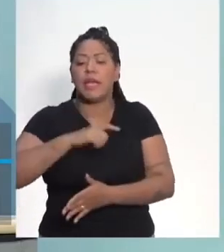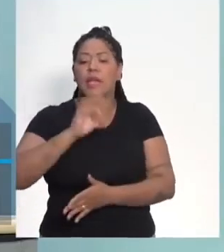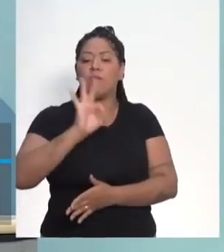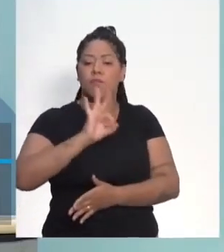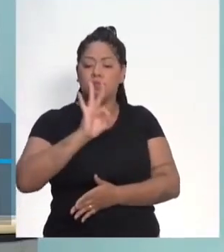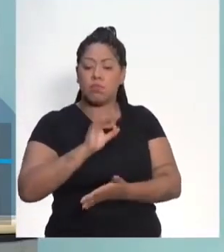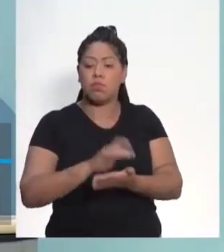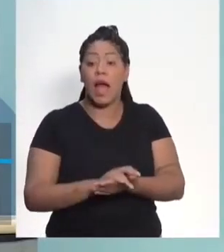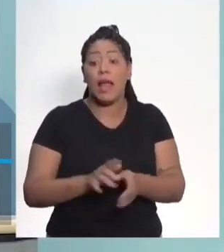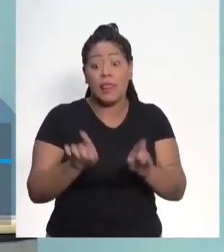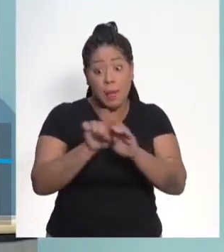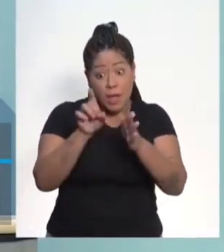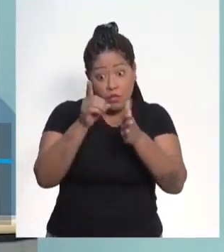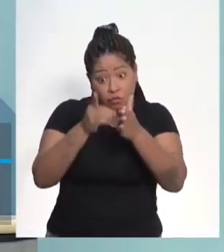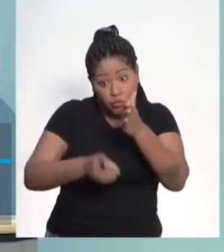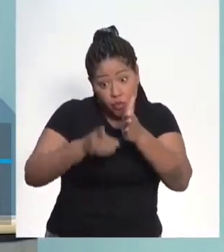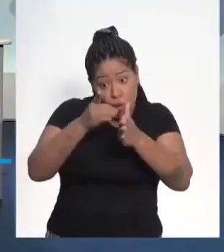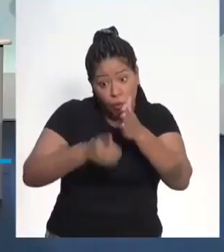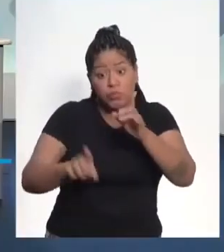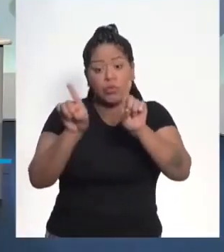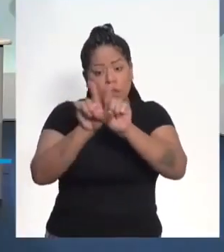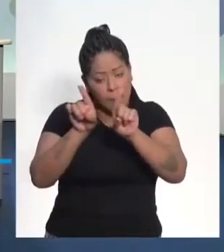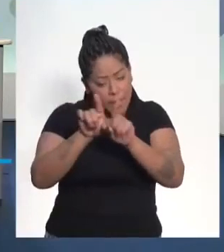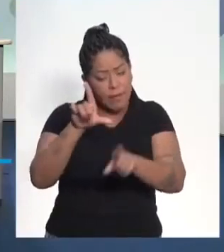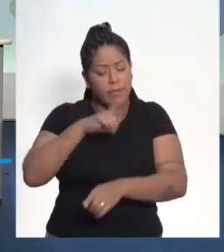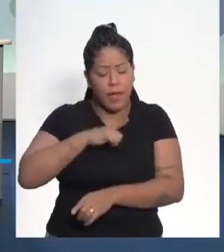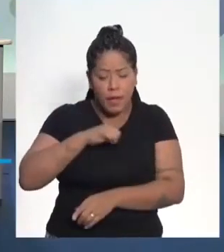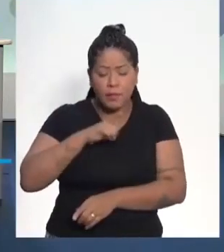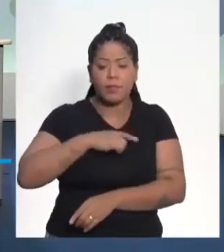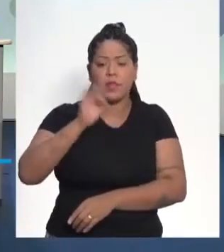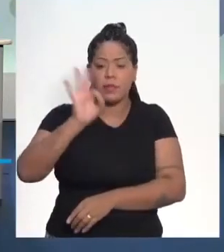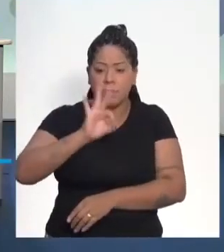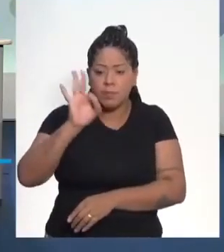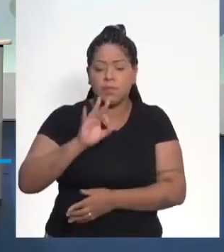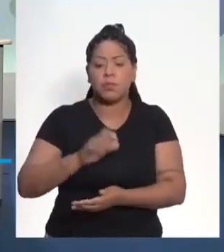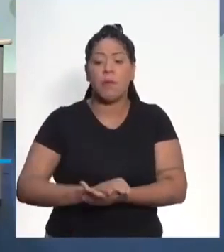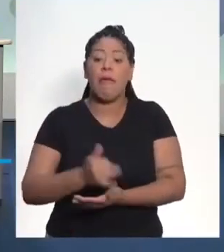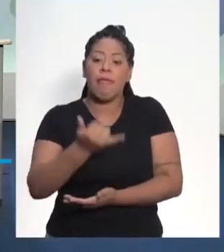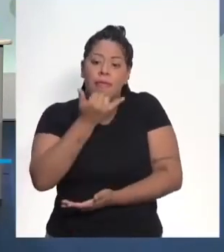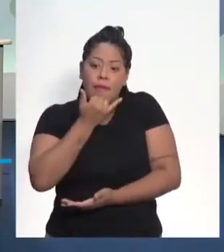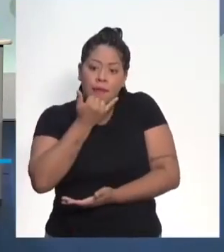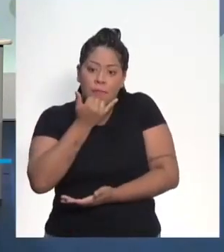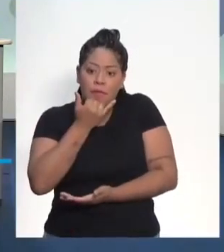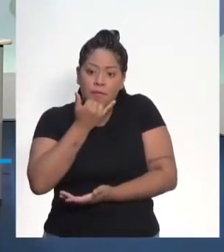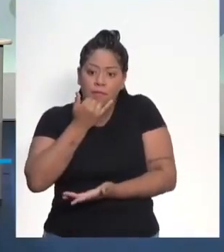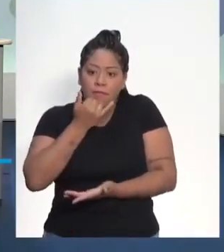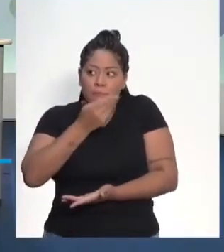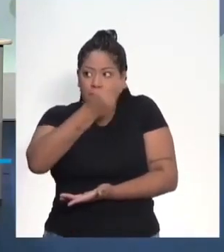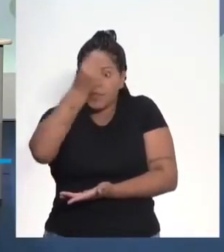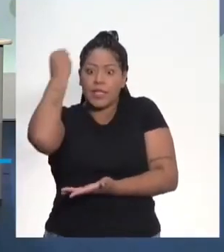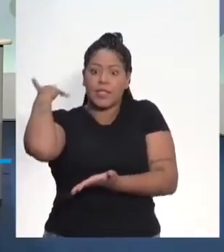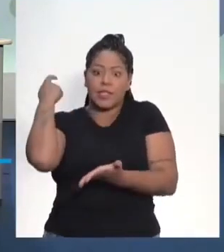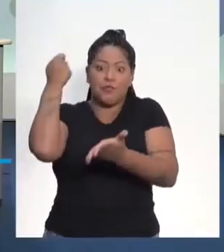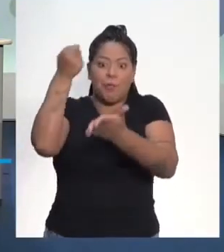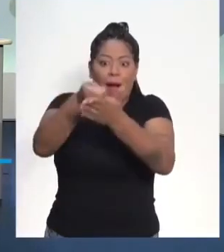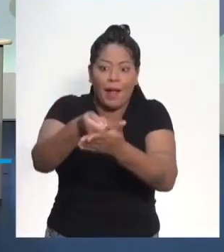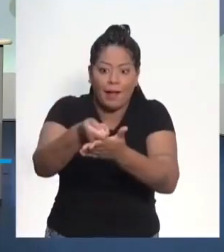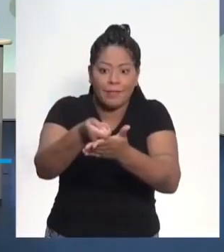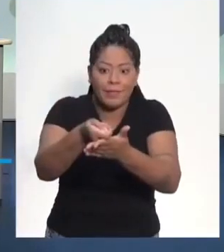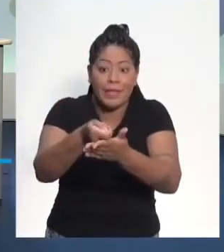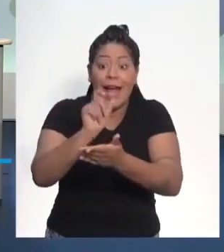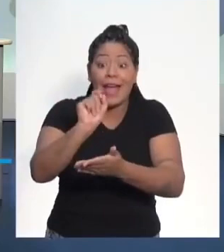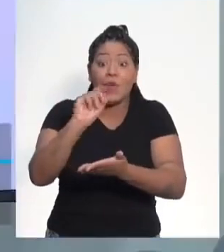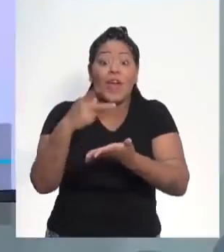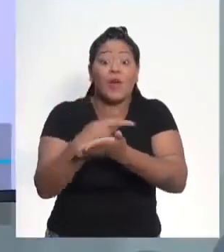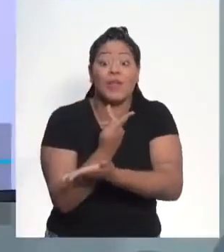no desconto. Sem dúvida. Né? No caso, quando a gente atrasa a conta, os acréscimos, que é tudo percentual.